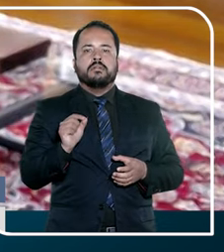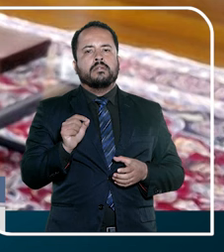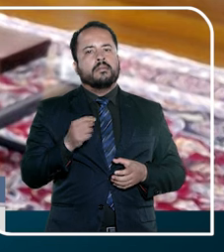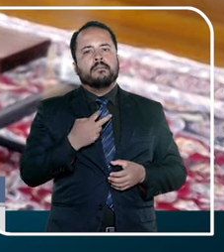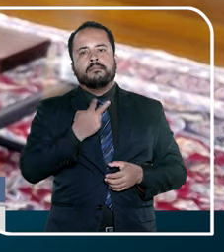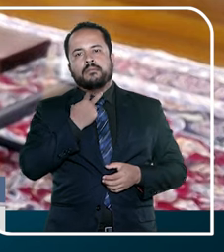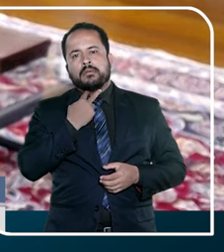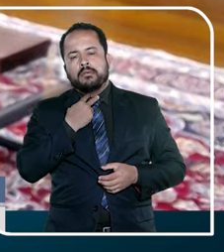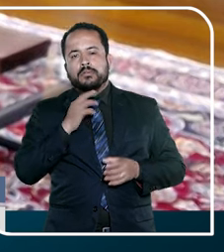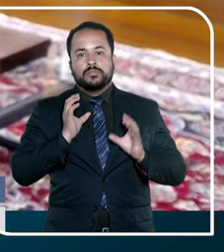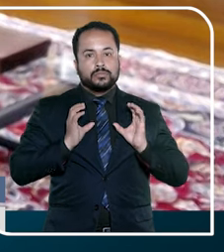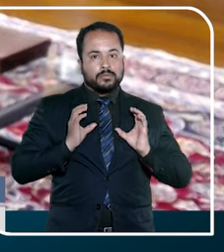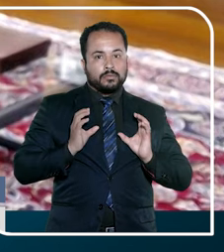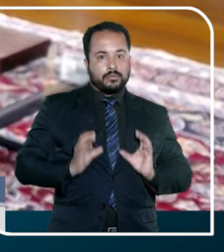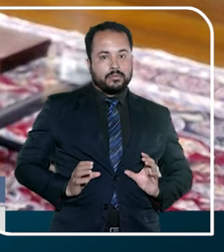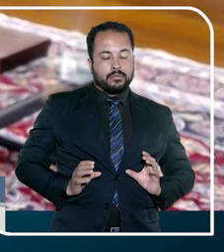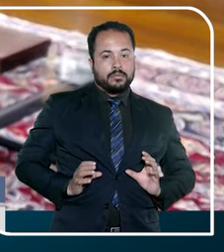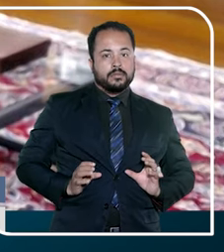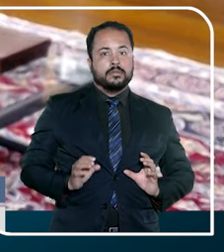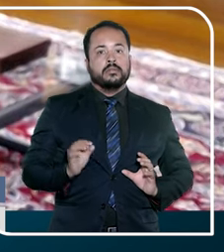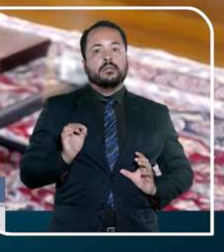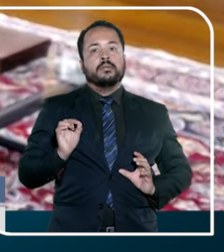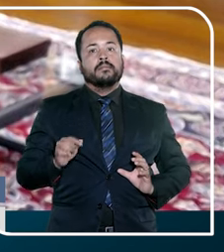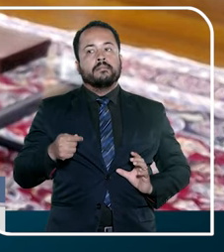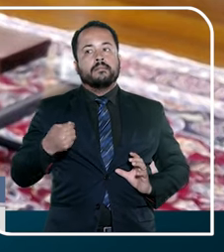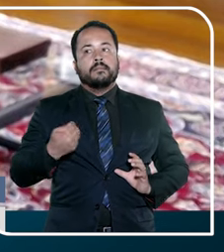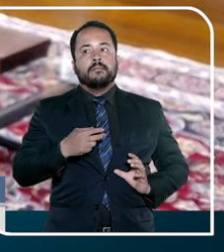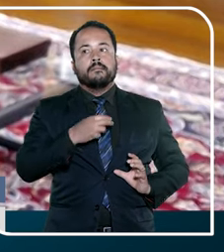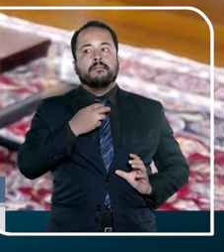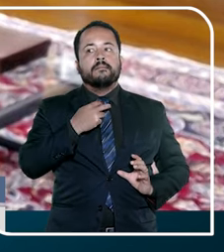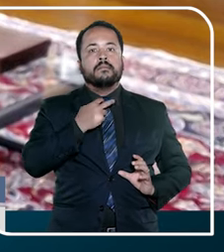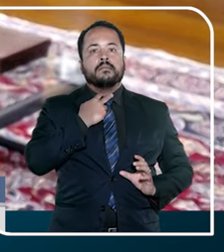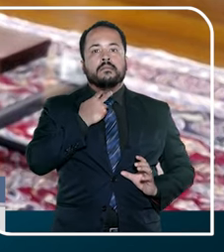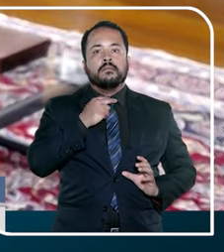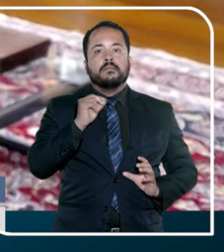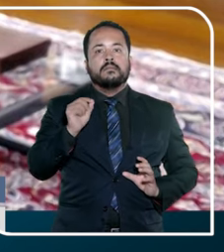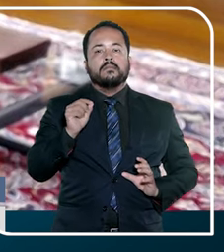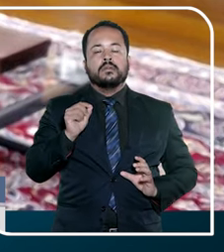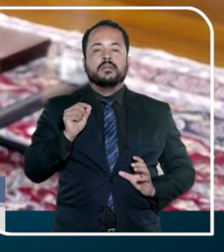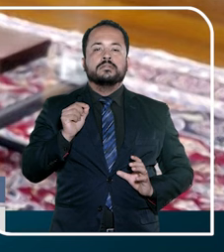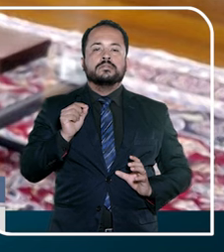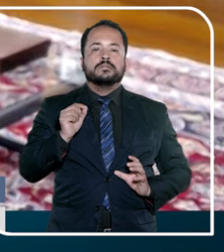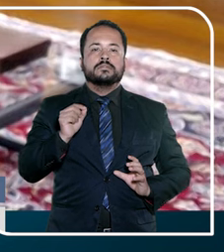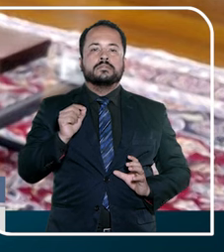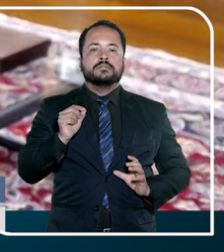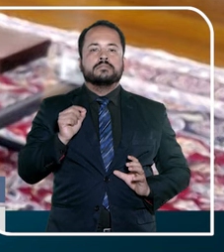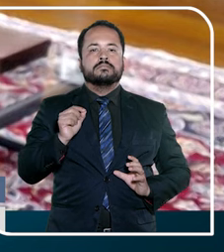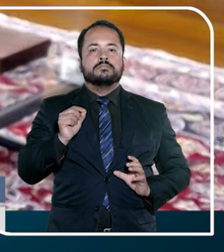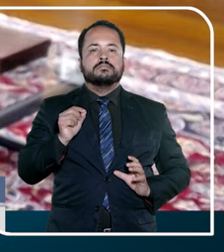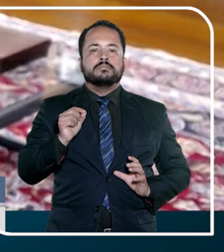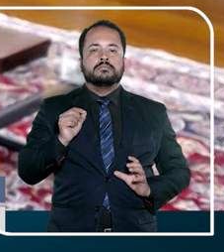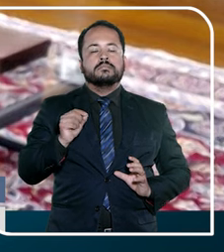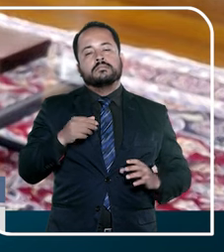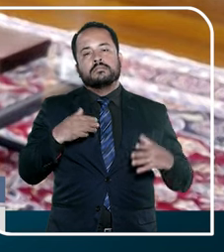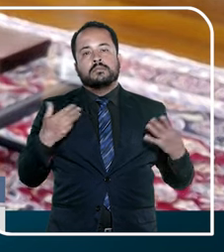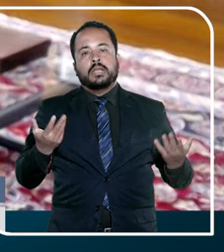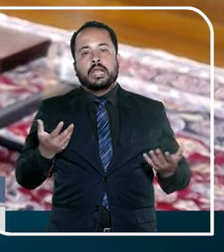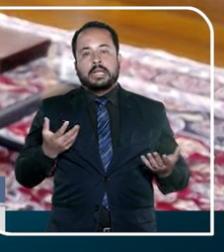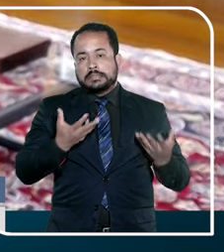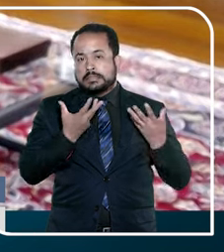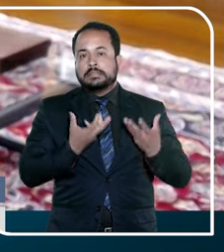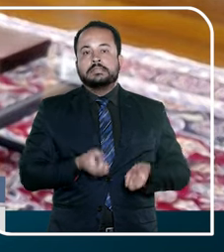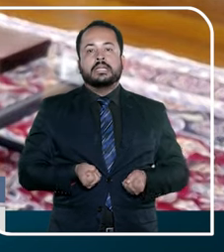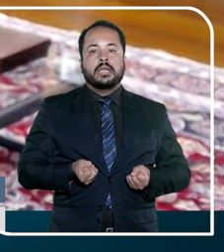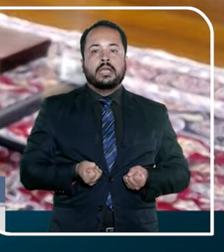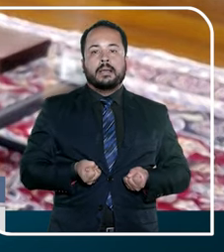conduta reiterada nós não podemos eh digamos assim aceitar que uma